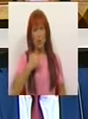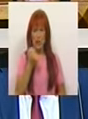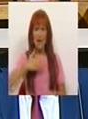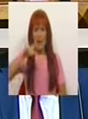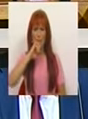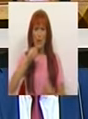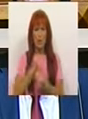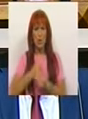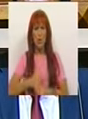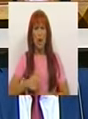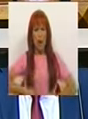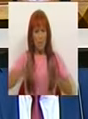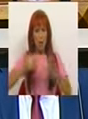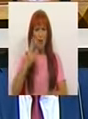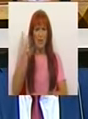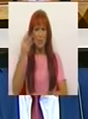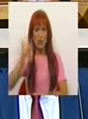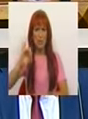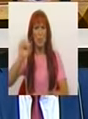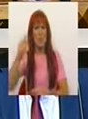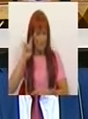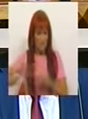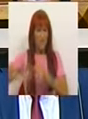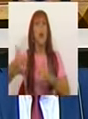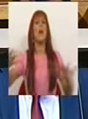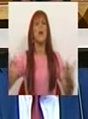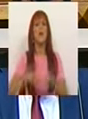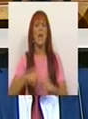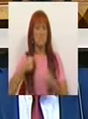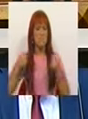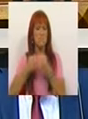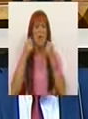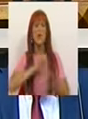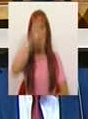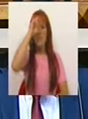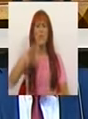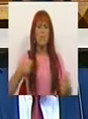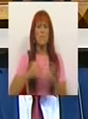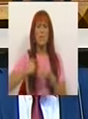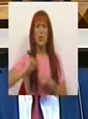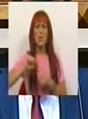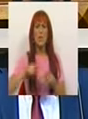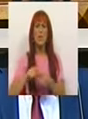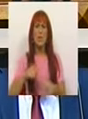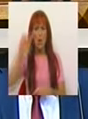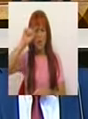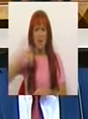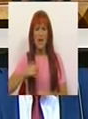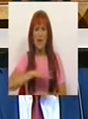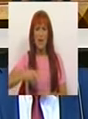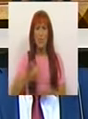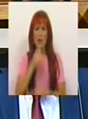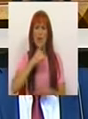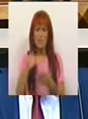ativa e vale mais do que 3% do produto interno bruto. São sim uma afronta, Sr. Ministro, uma afronta ao saber e à ciência, porque as